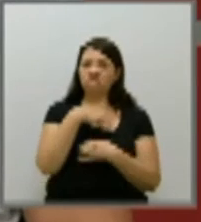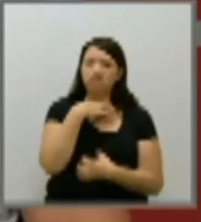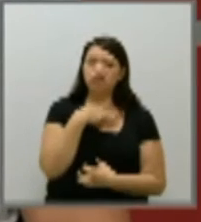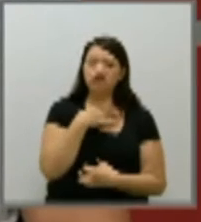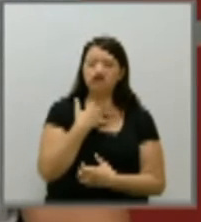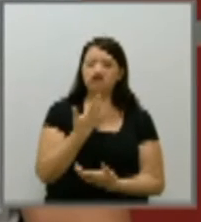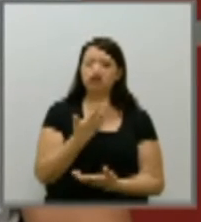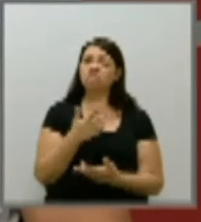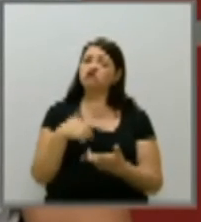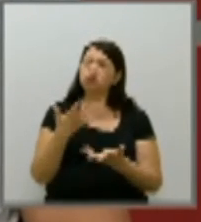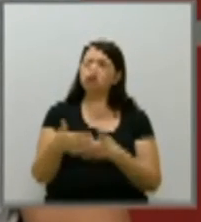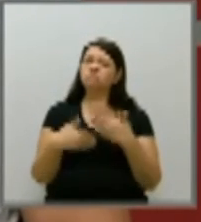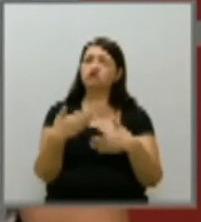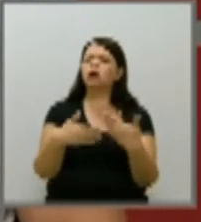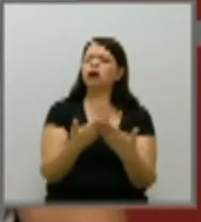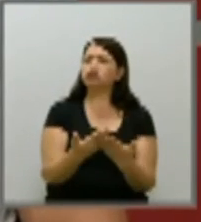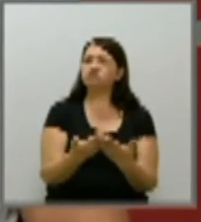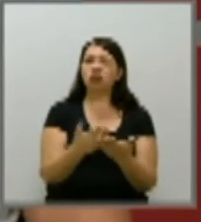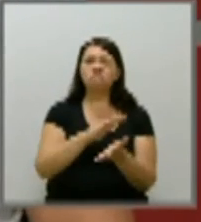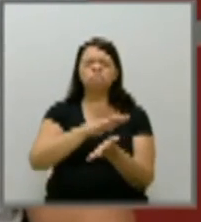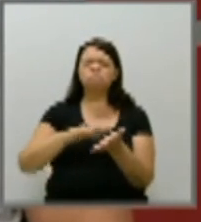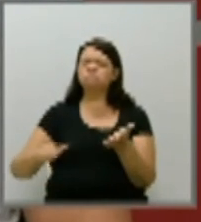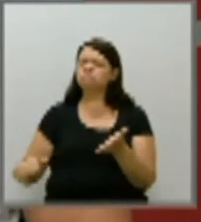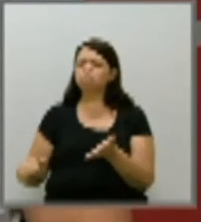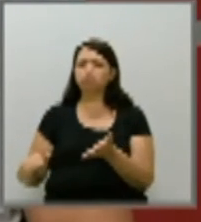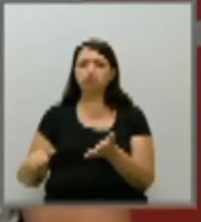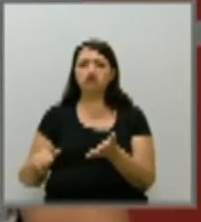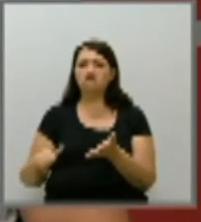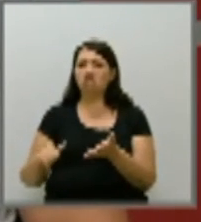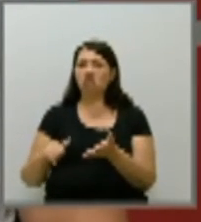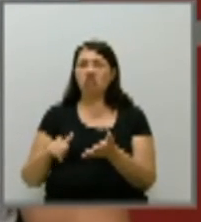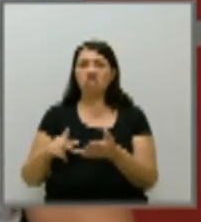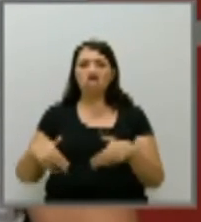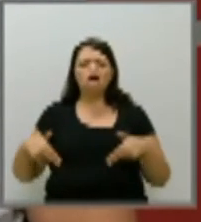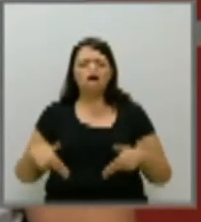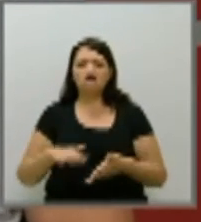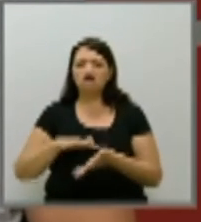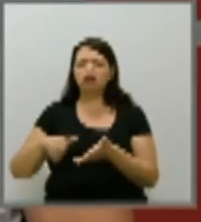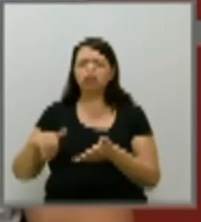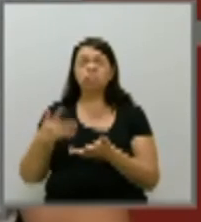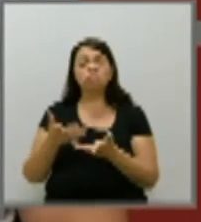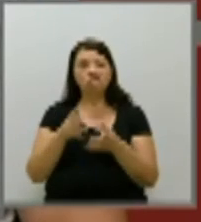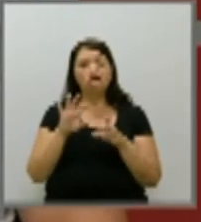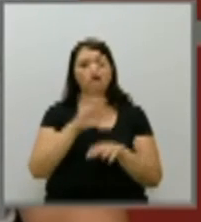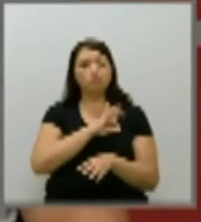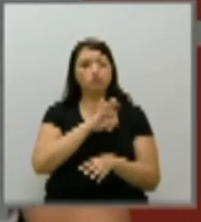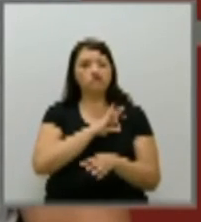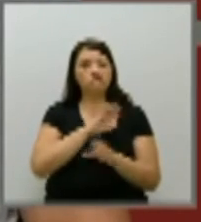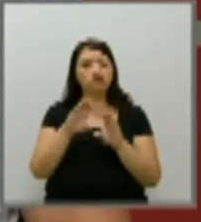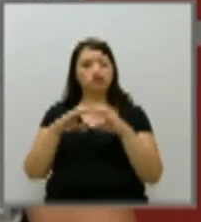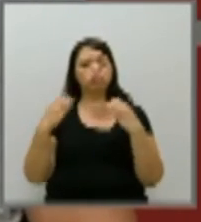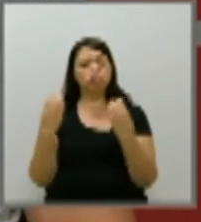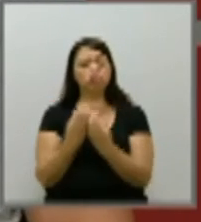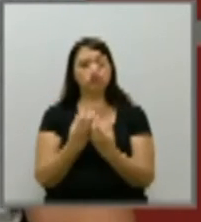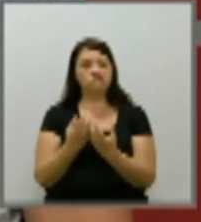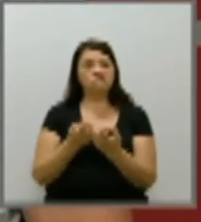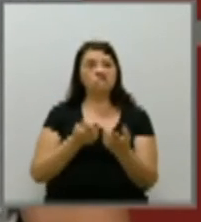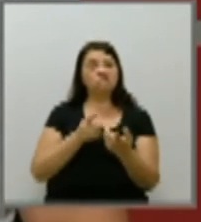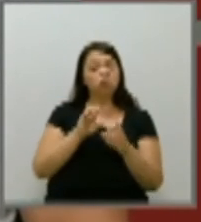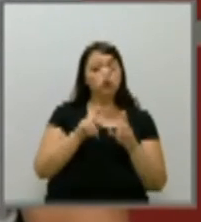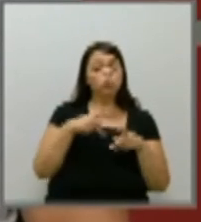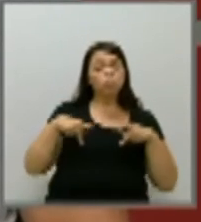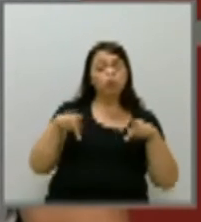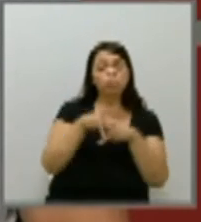queremos um processo de desmilitarização da guarda, nós queremos uma polícia comunitária controlada pela população, a